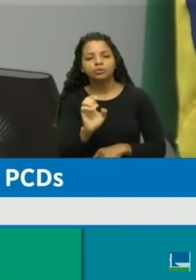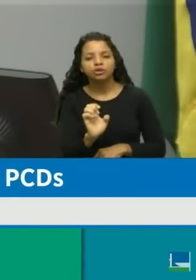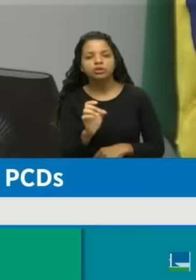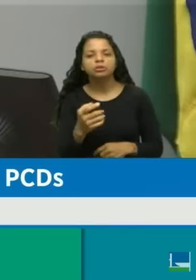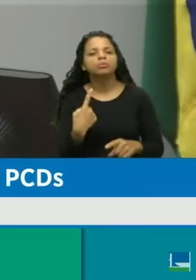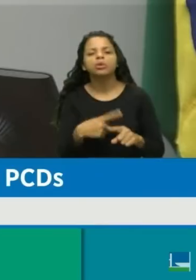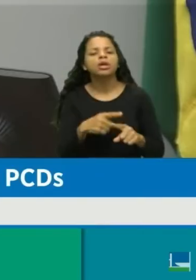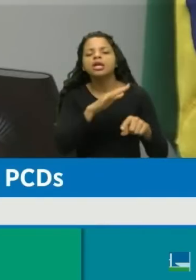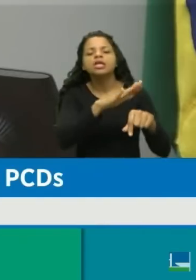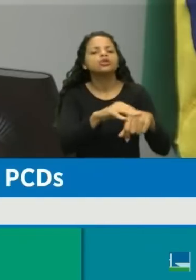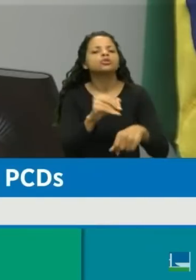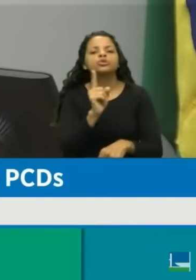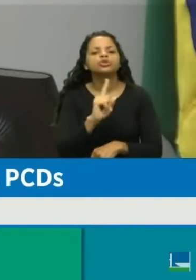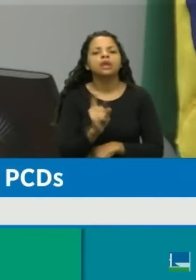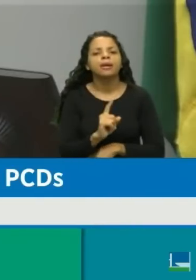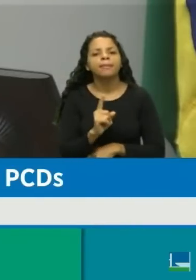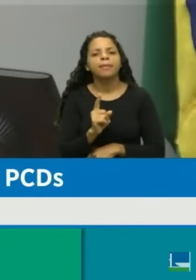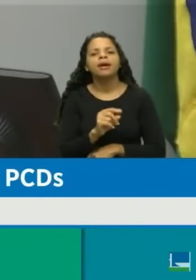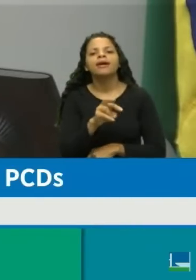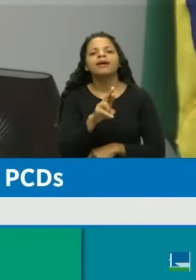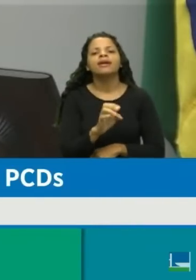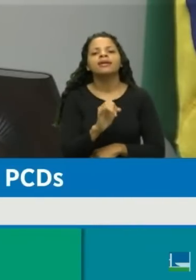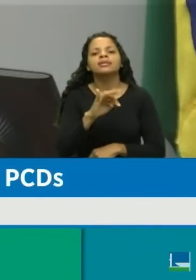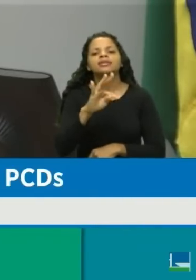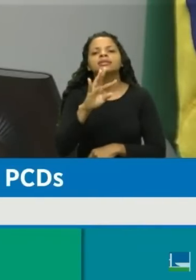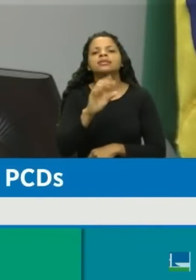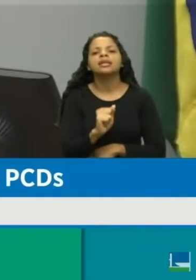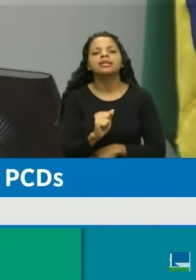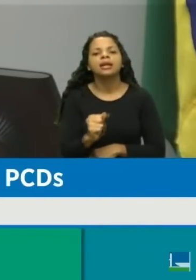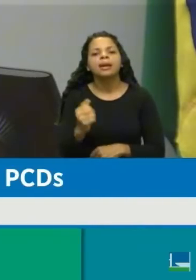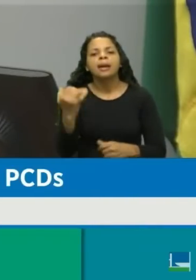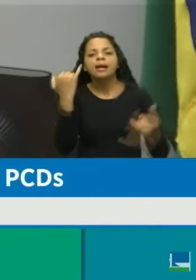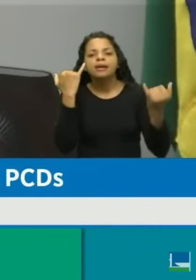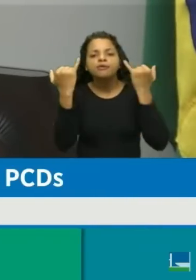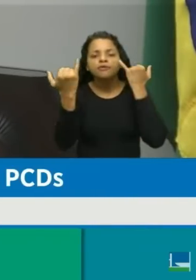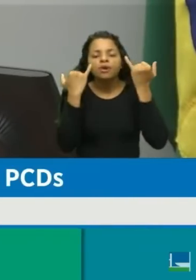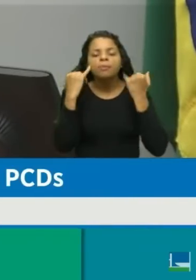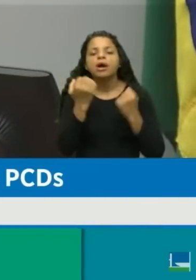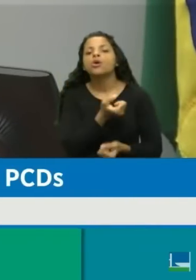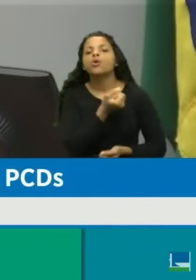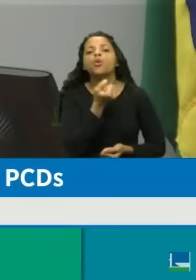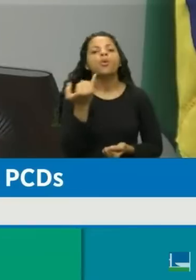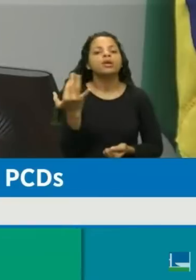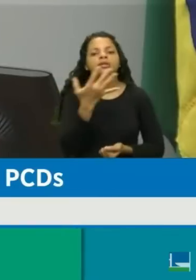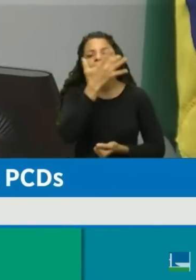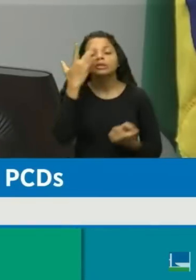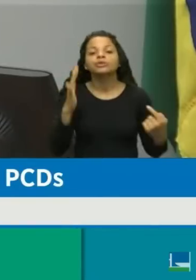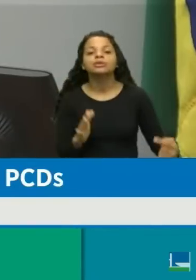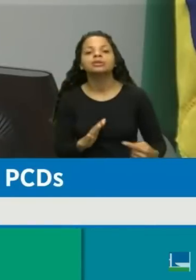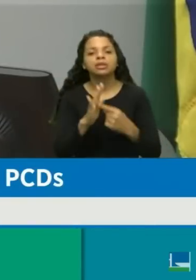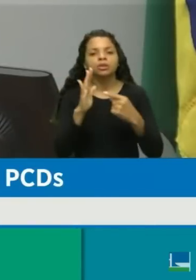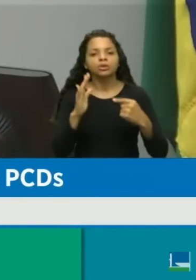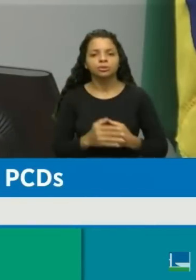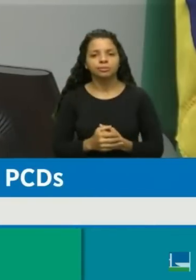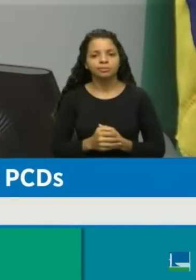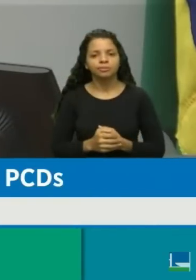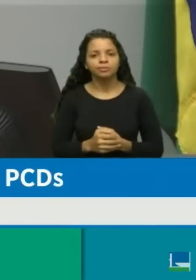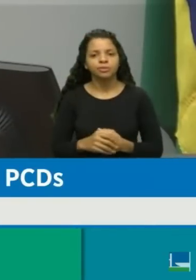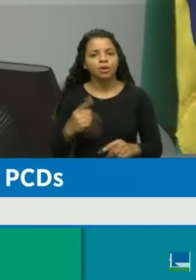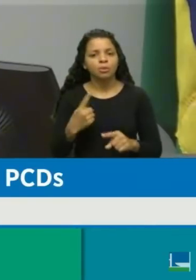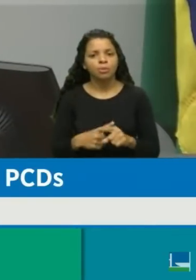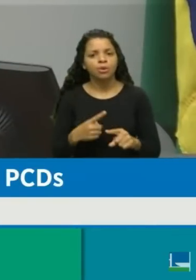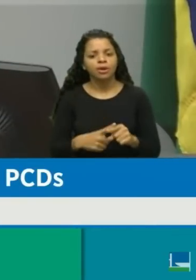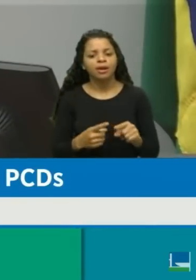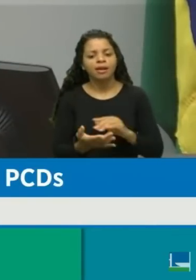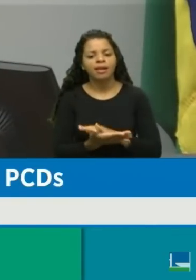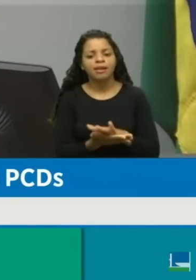chama a Receita Federal para informar quantos fraudadores foram denunciados por eles? Porque nenhuma isenção é concedida